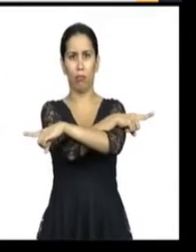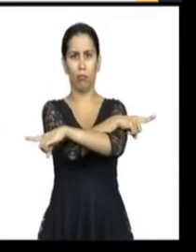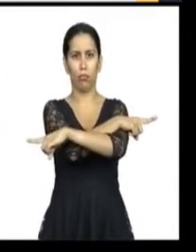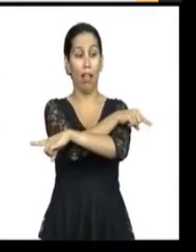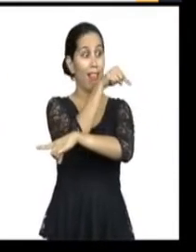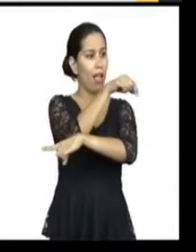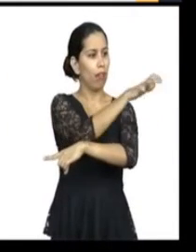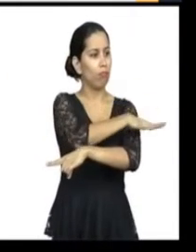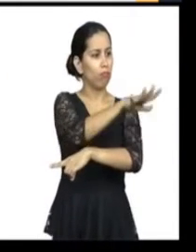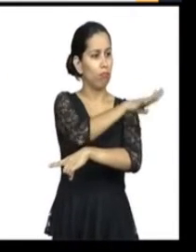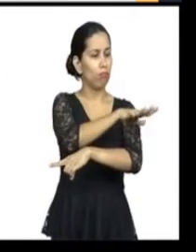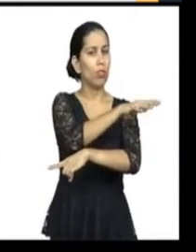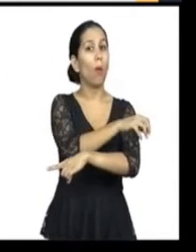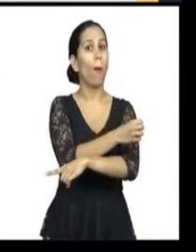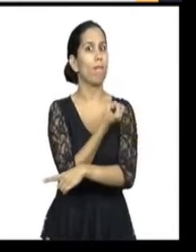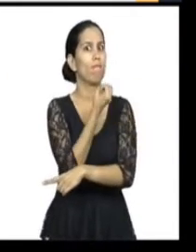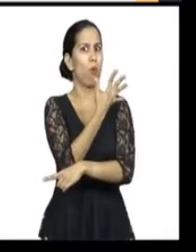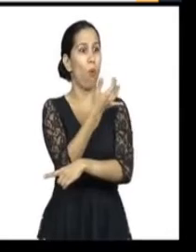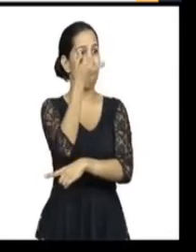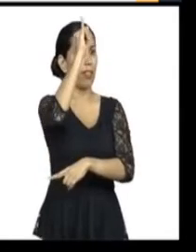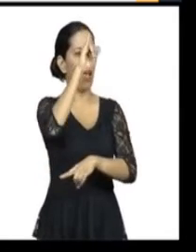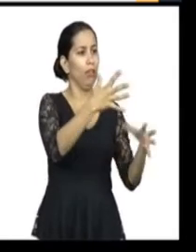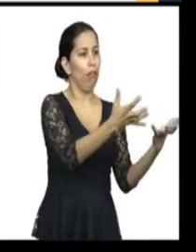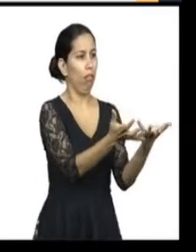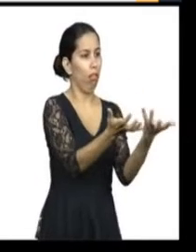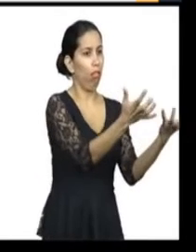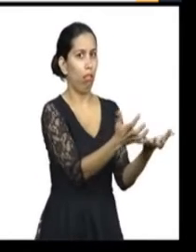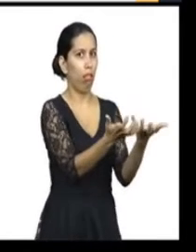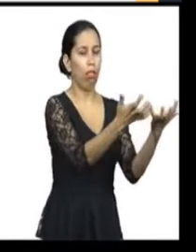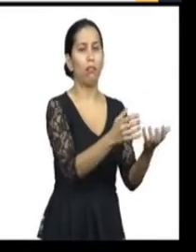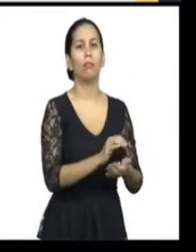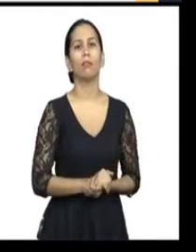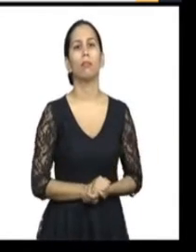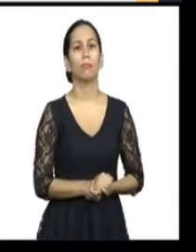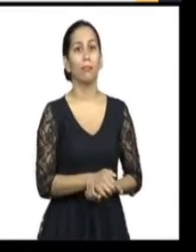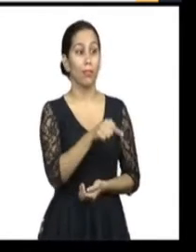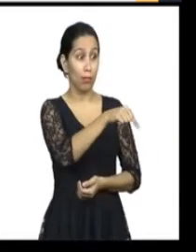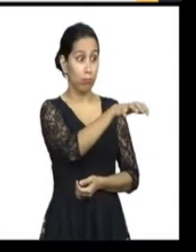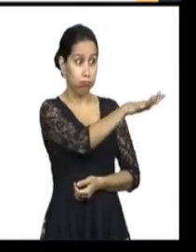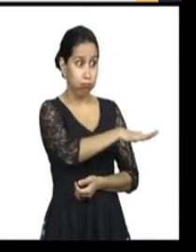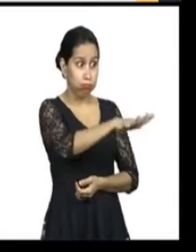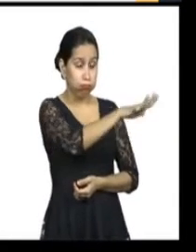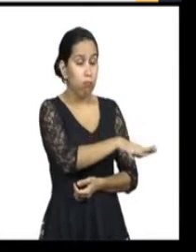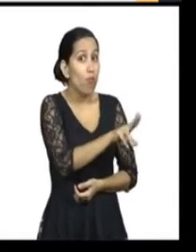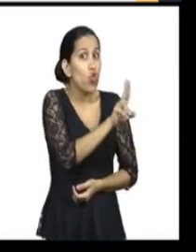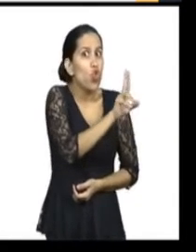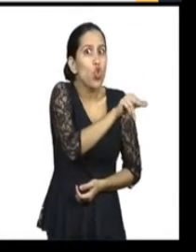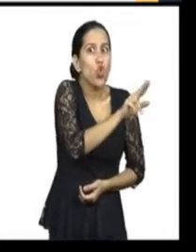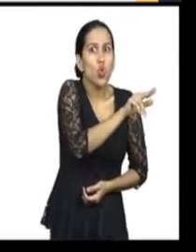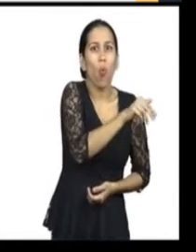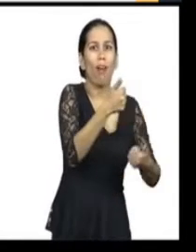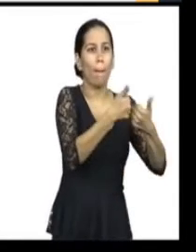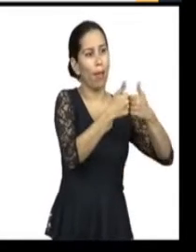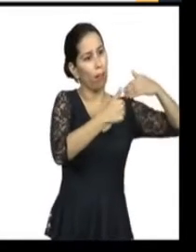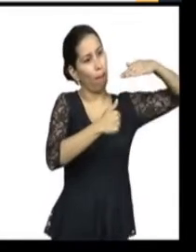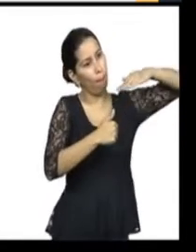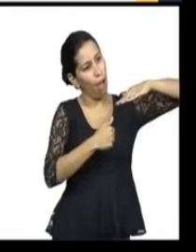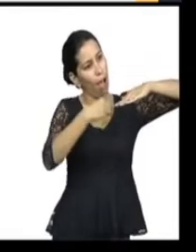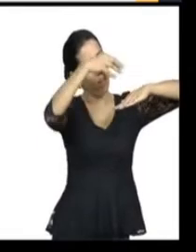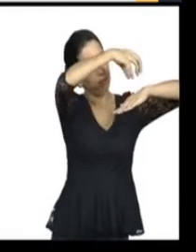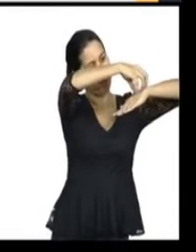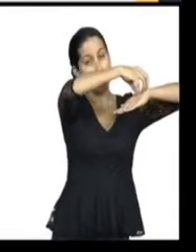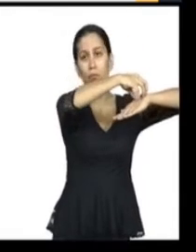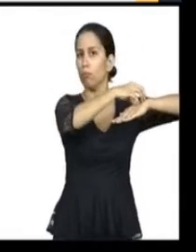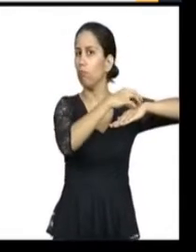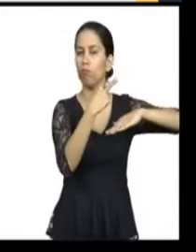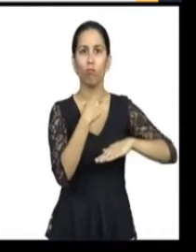ao impacto de fragmentos. O refúgio nunca deve ser montado aos pés ou cristas de bancada e não deve